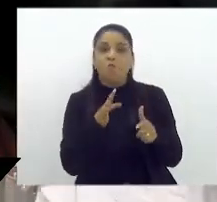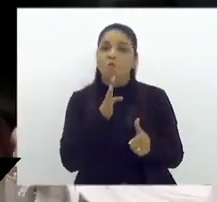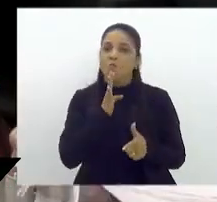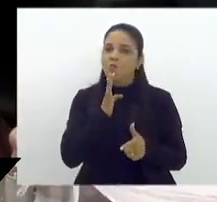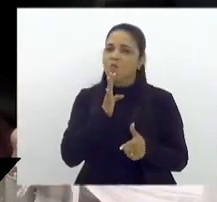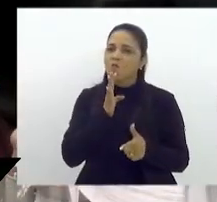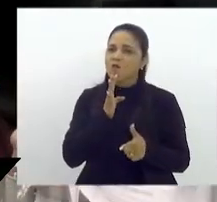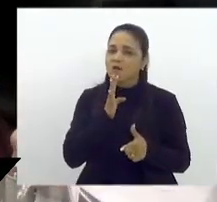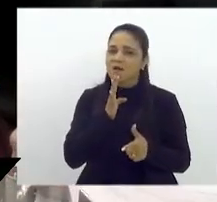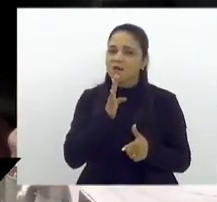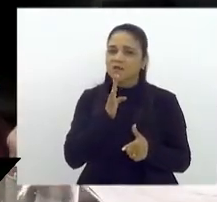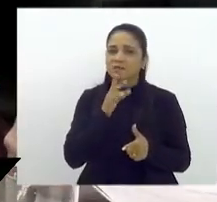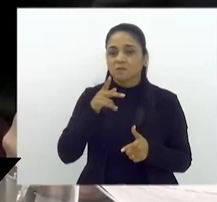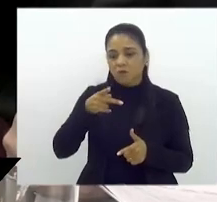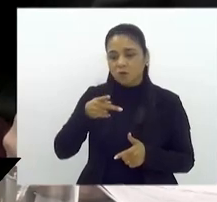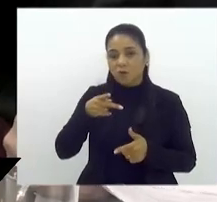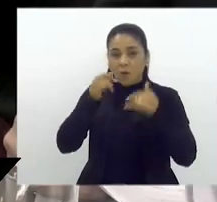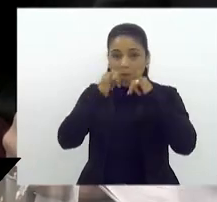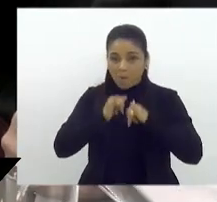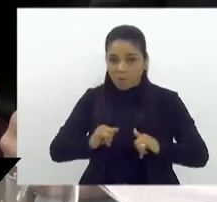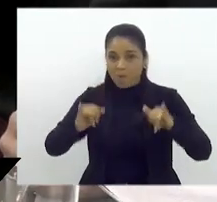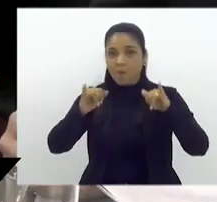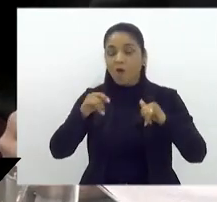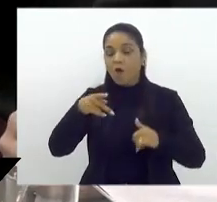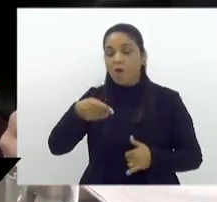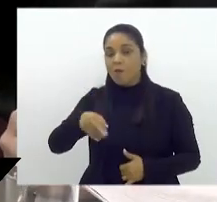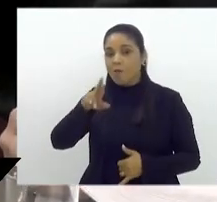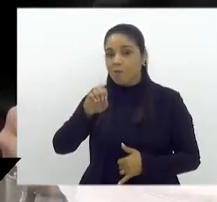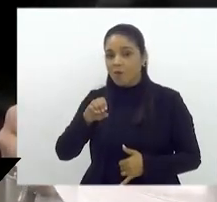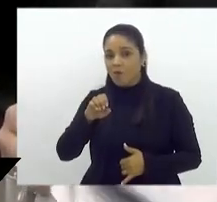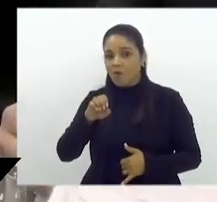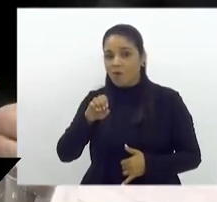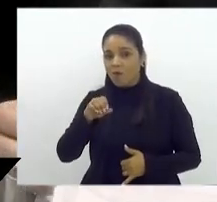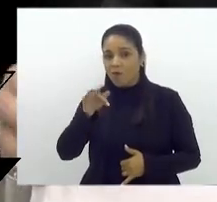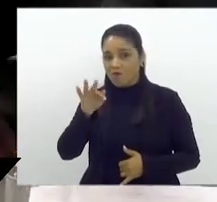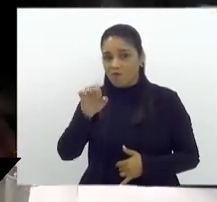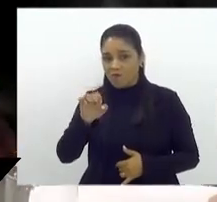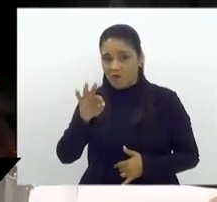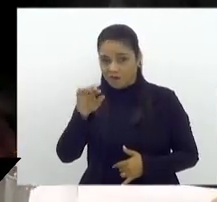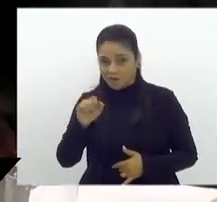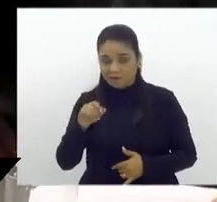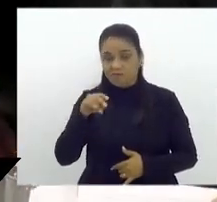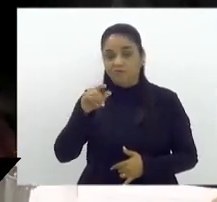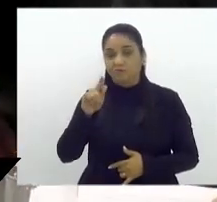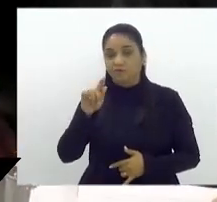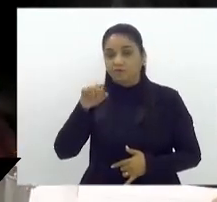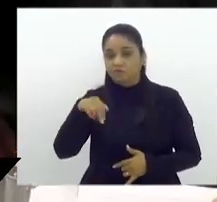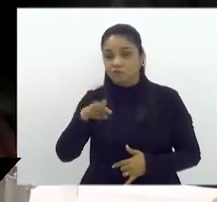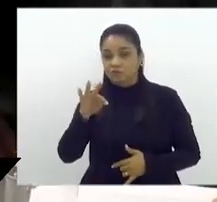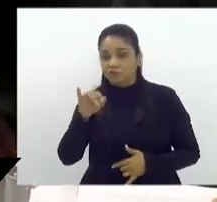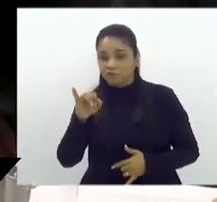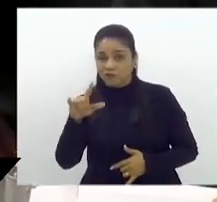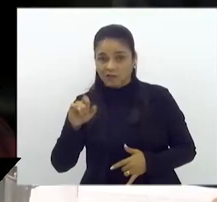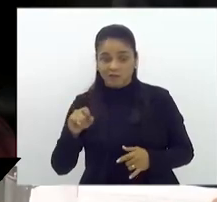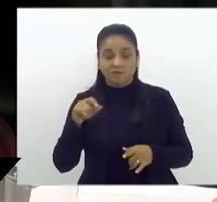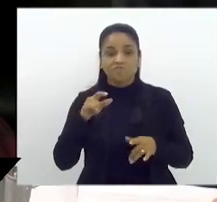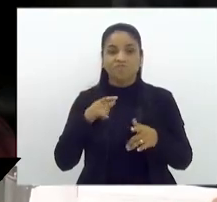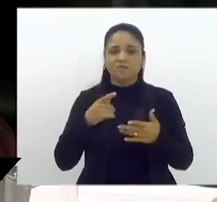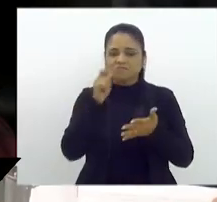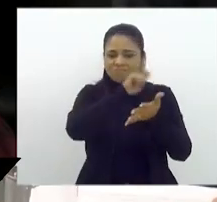conhecem o Profeta Gentileza e as obras, né, que ele espalhou, sobretudo aqui nos